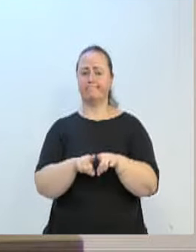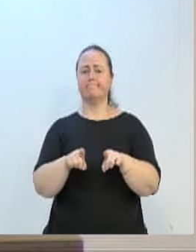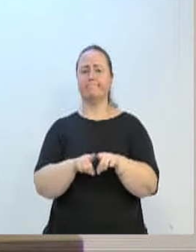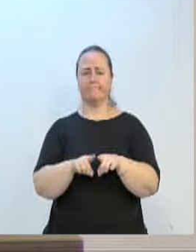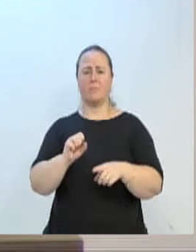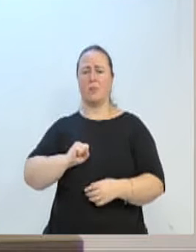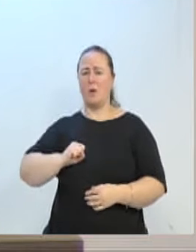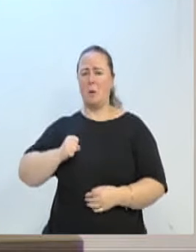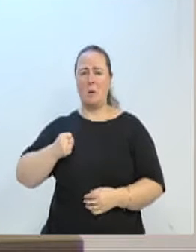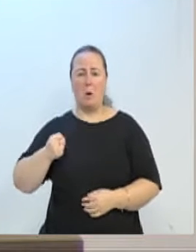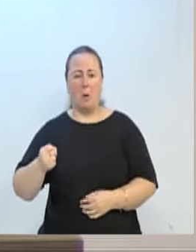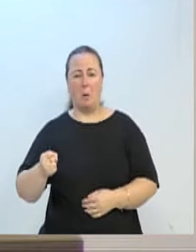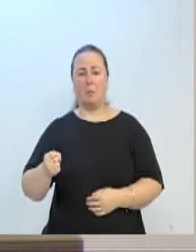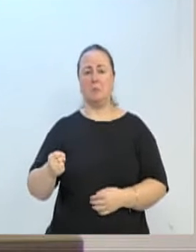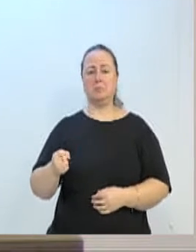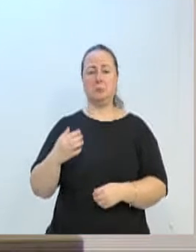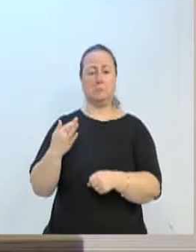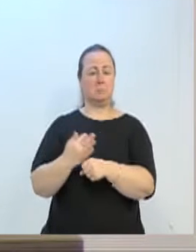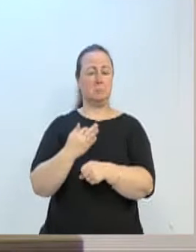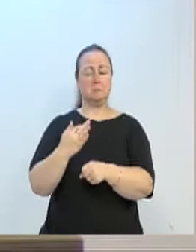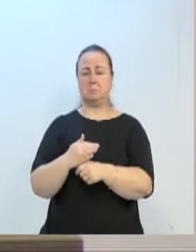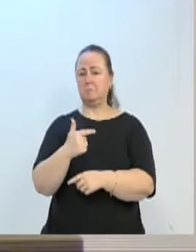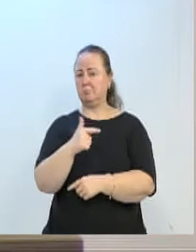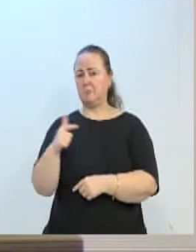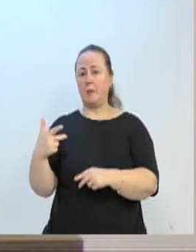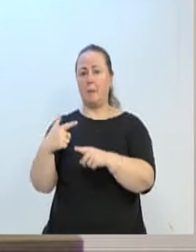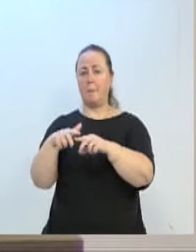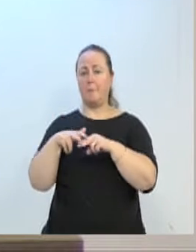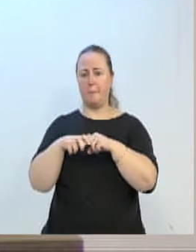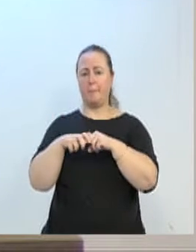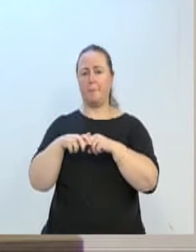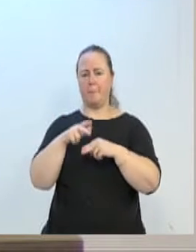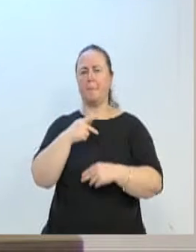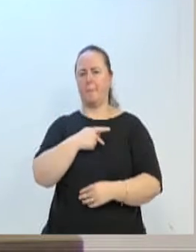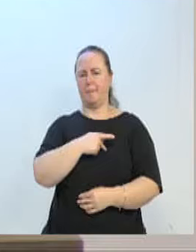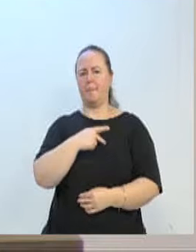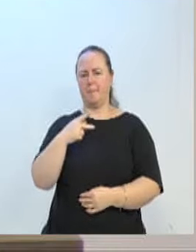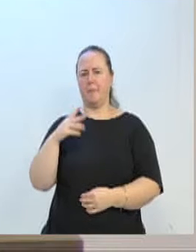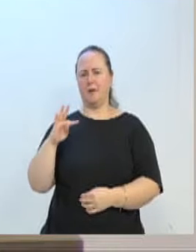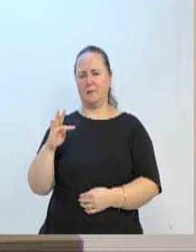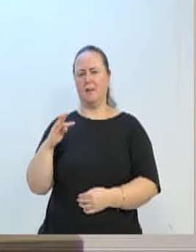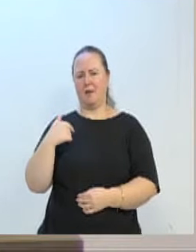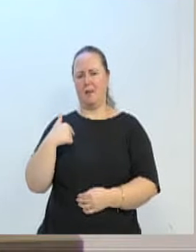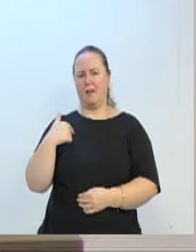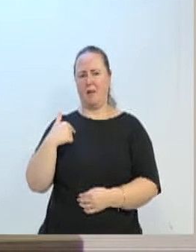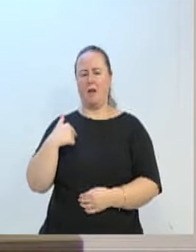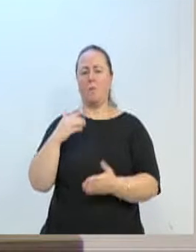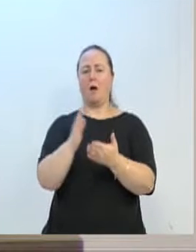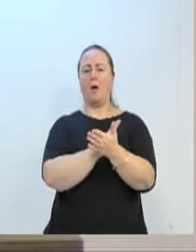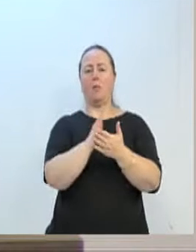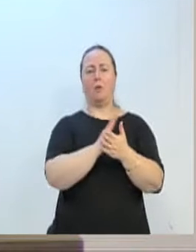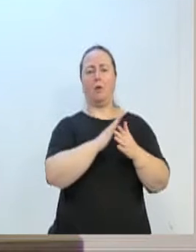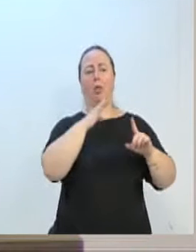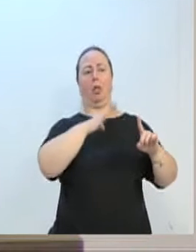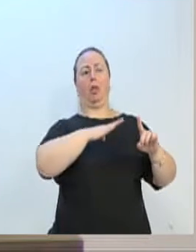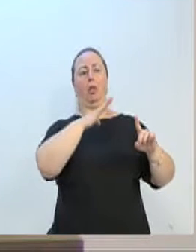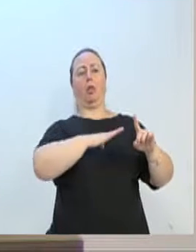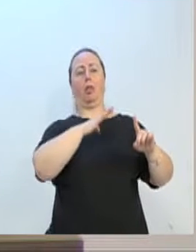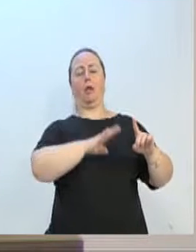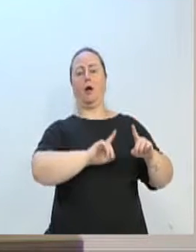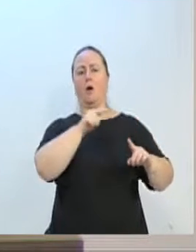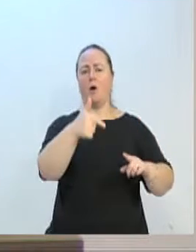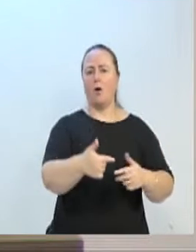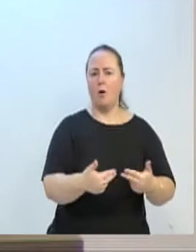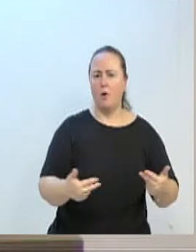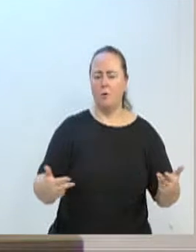ódio, de intolerância, como político, por questões partidárias, através de pessoas totalmente idólatras, fanáticas, radicais,